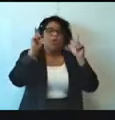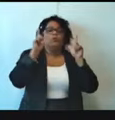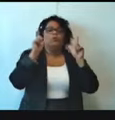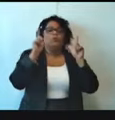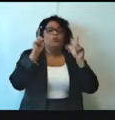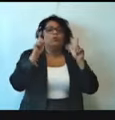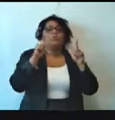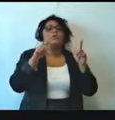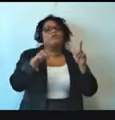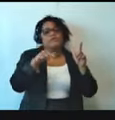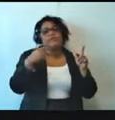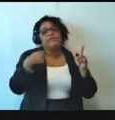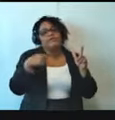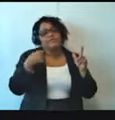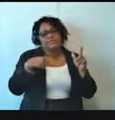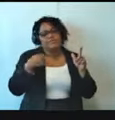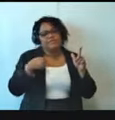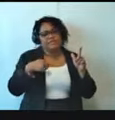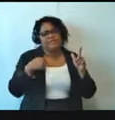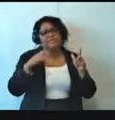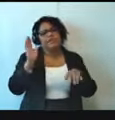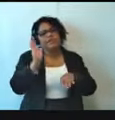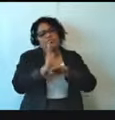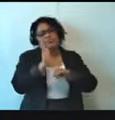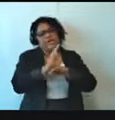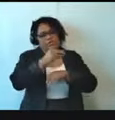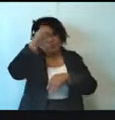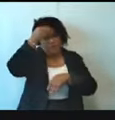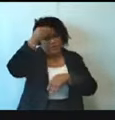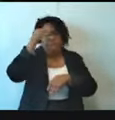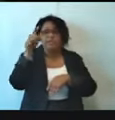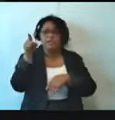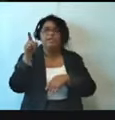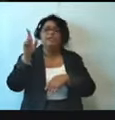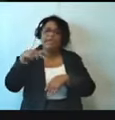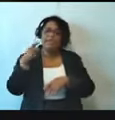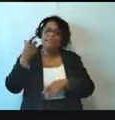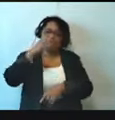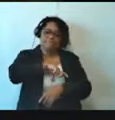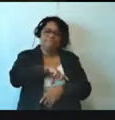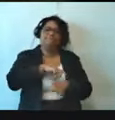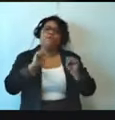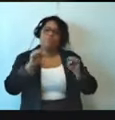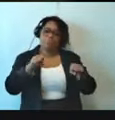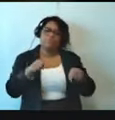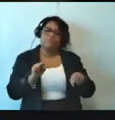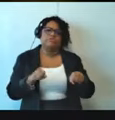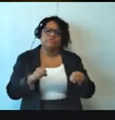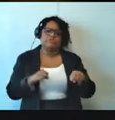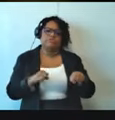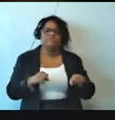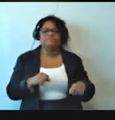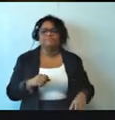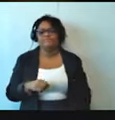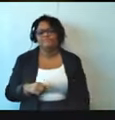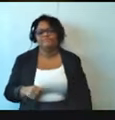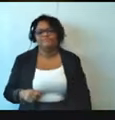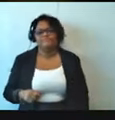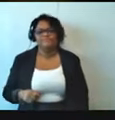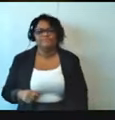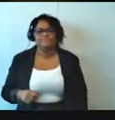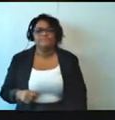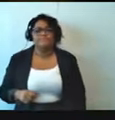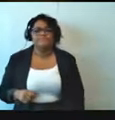motociclista. O Osias é um motociclista. Então isso é muito significativo para mim. Eu vou